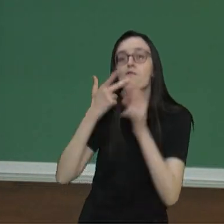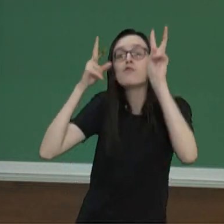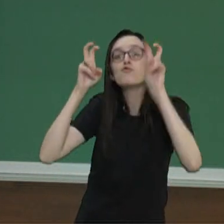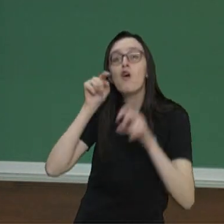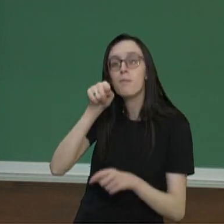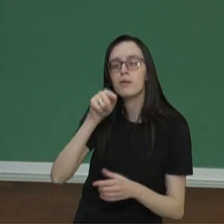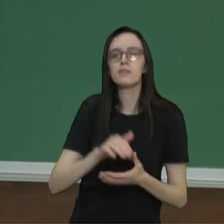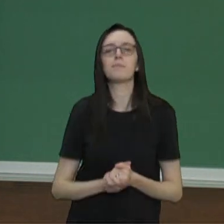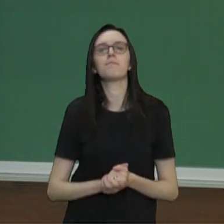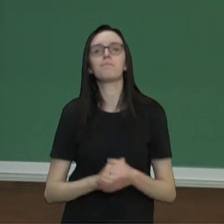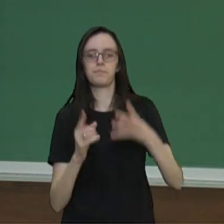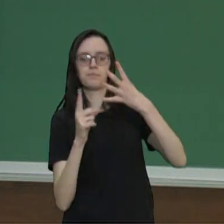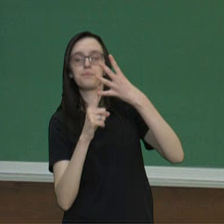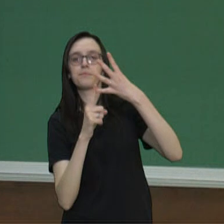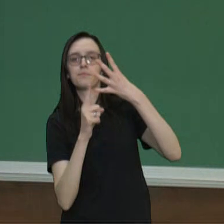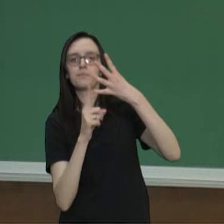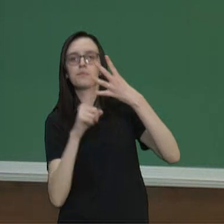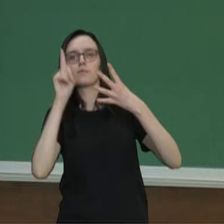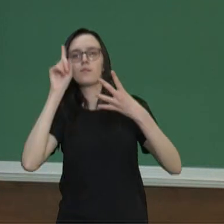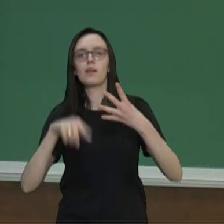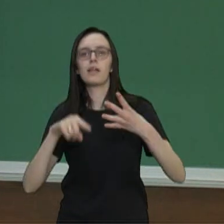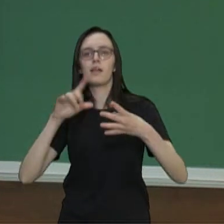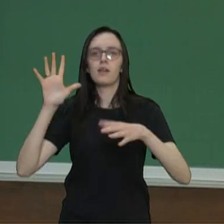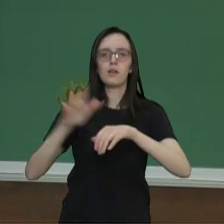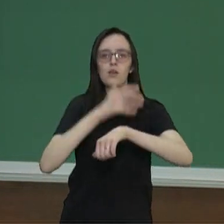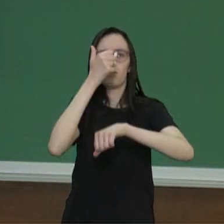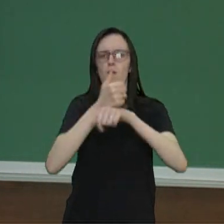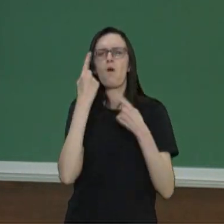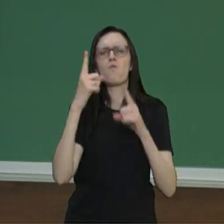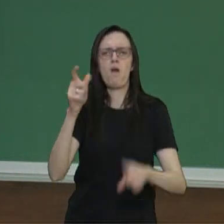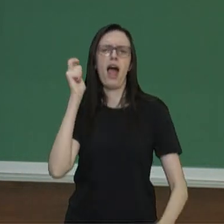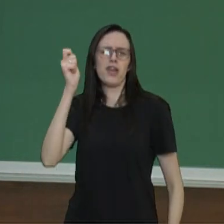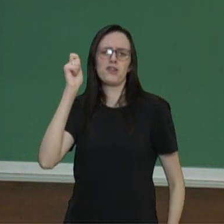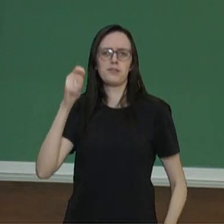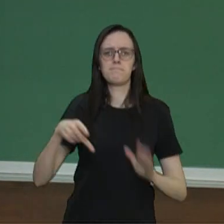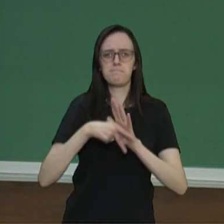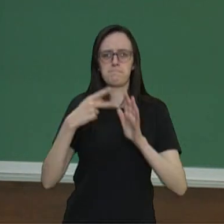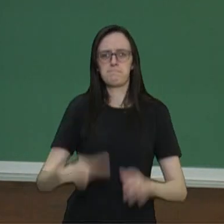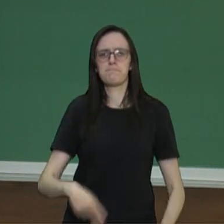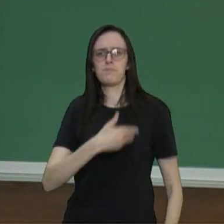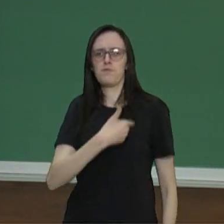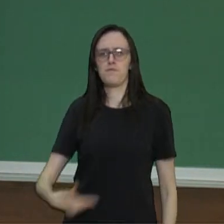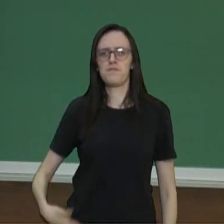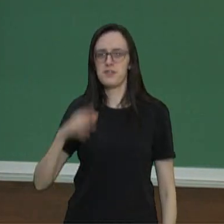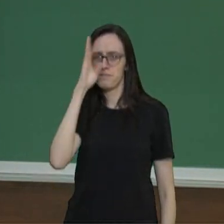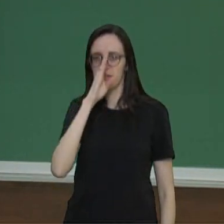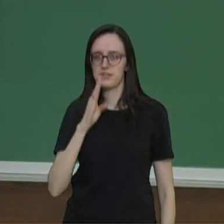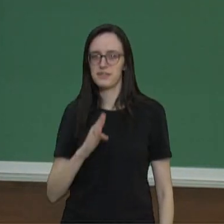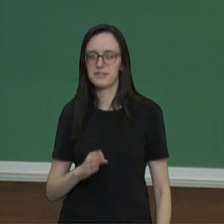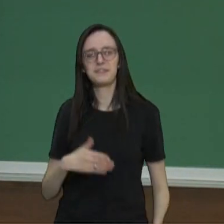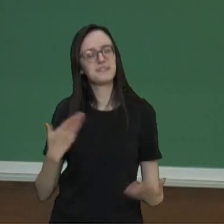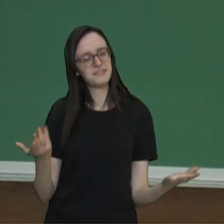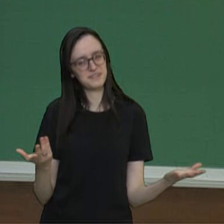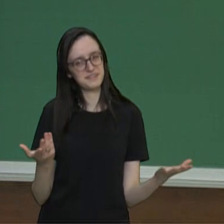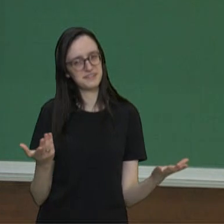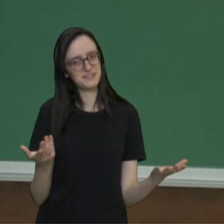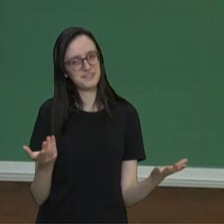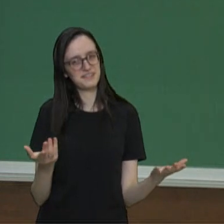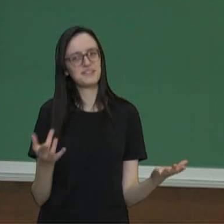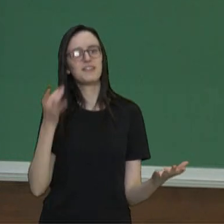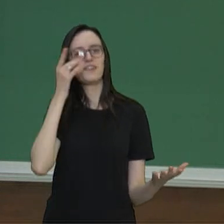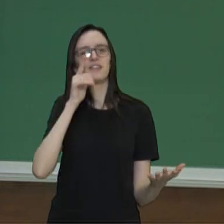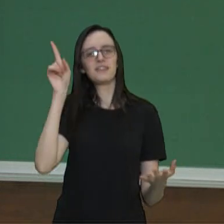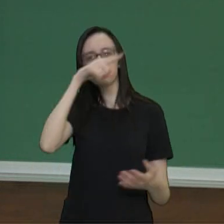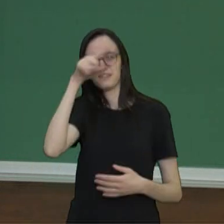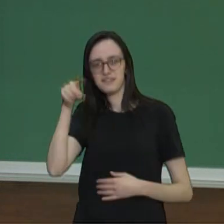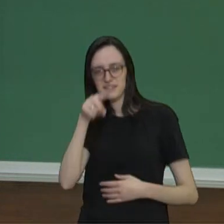falando disso. E a última, foi um golpe contra a Argentina feito pelo governo brasileiro. Só pelas alternativas, você eliminou,